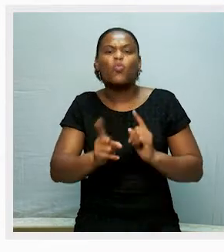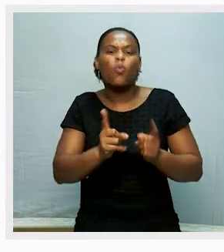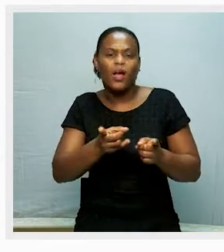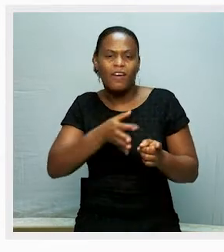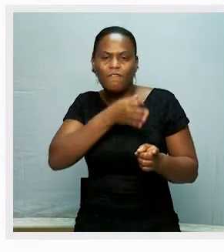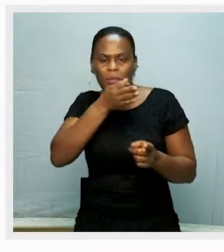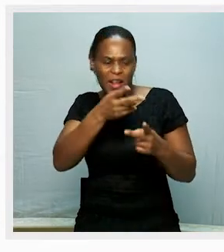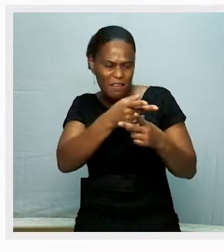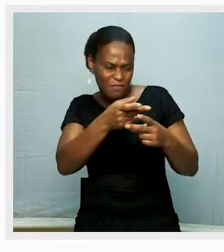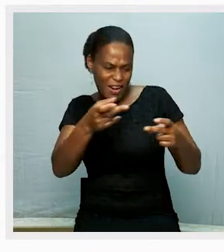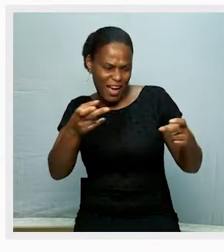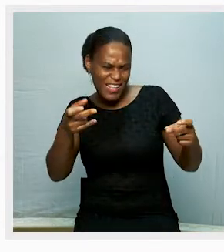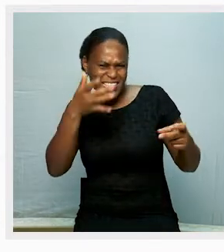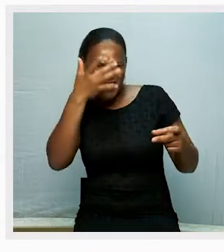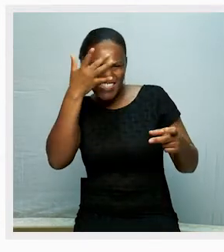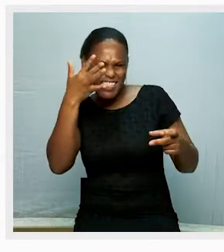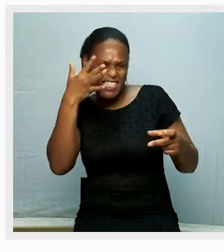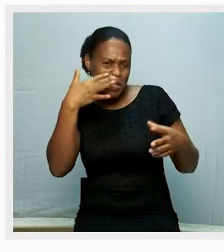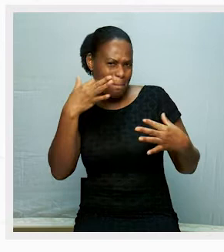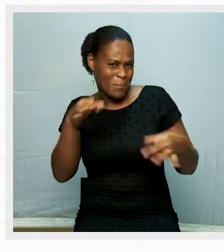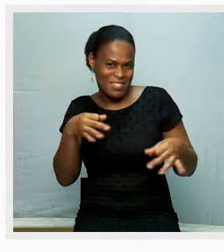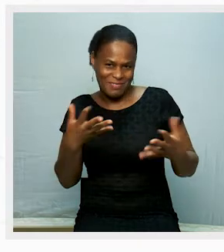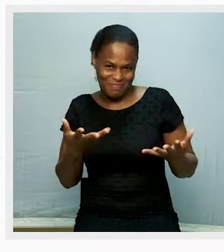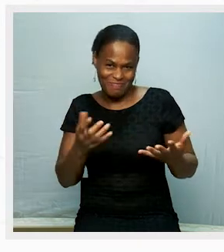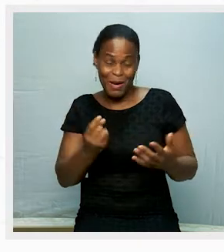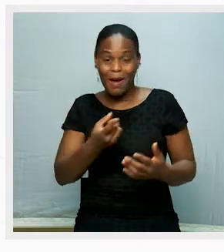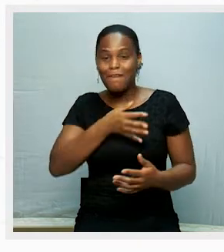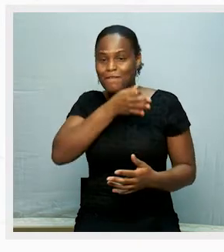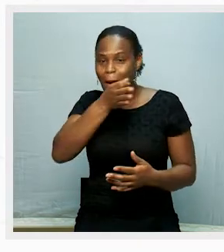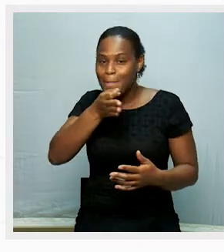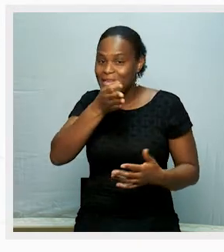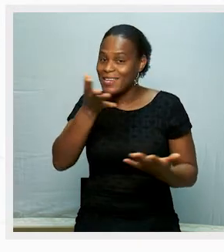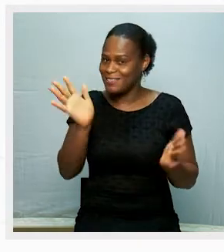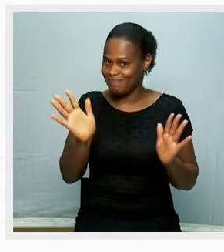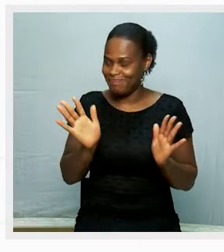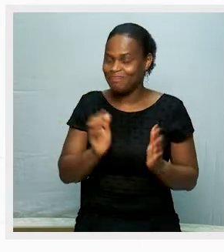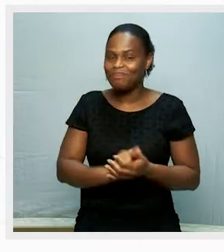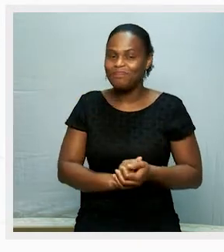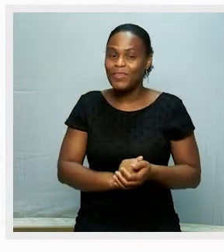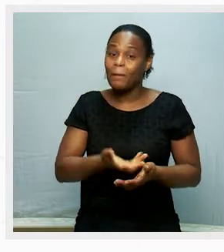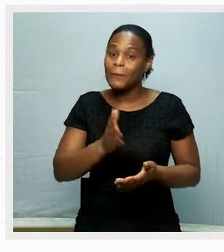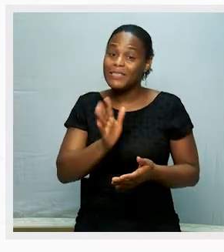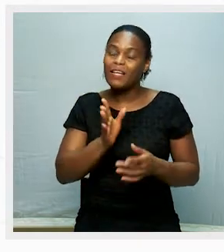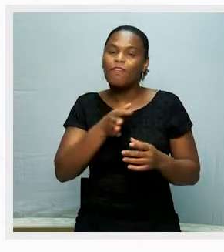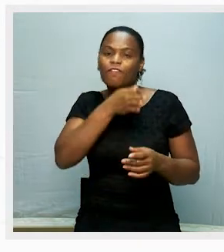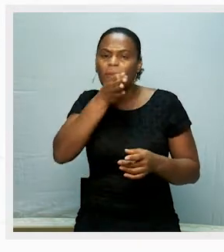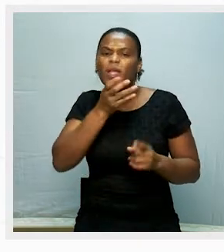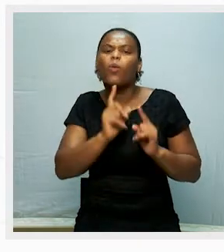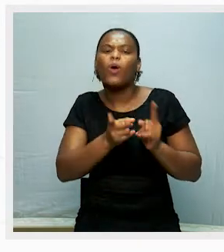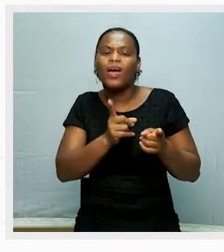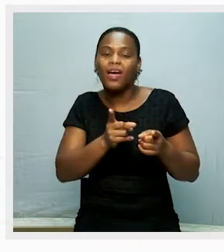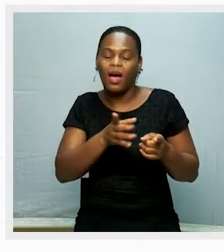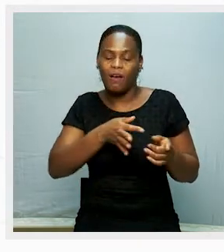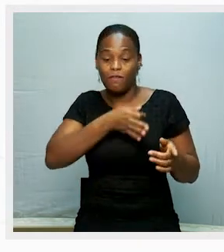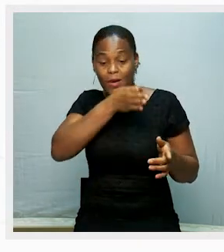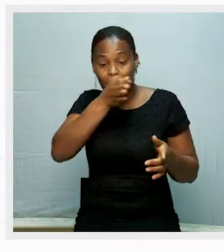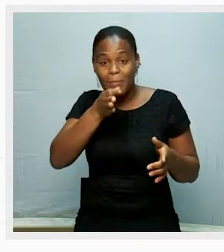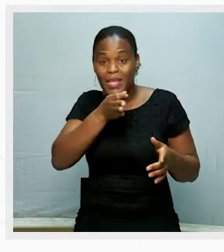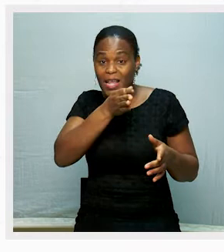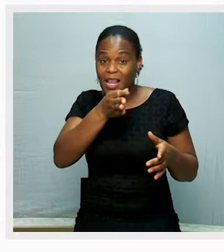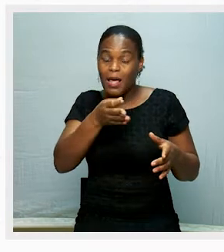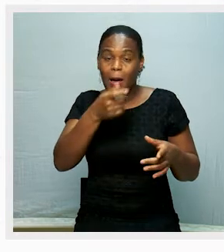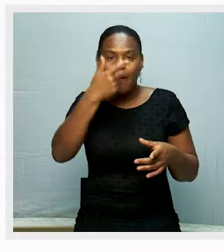uma definição muito básica para família, que é exatamente um conjunto